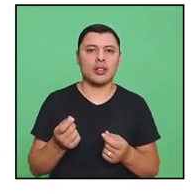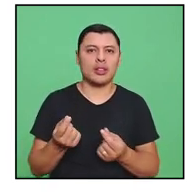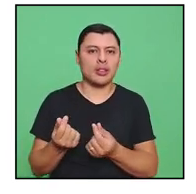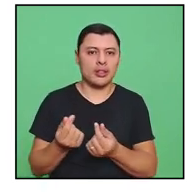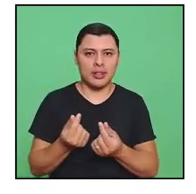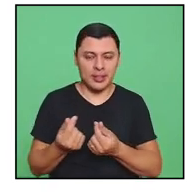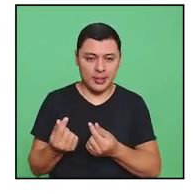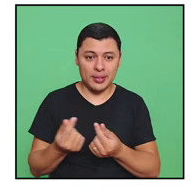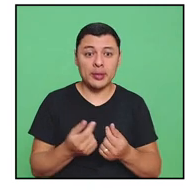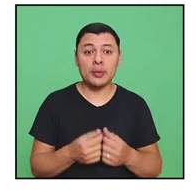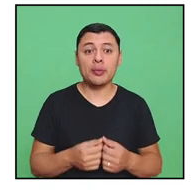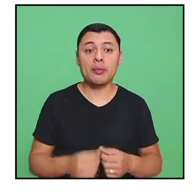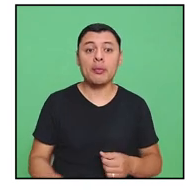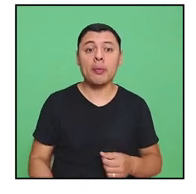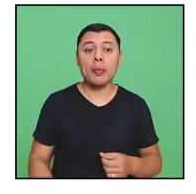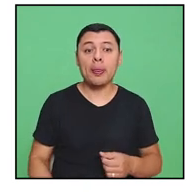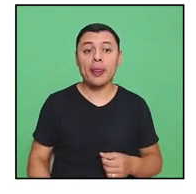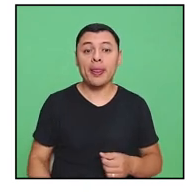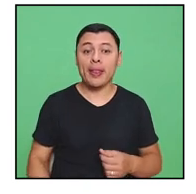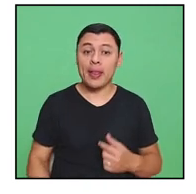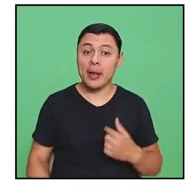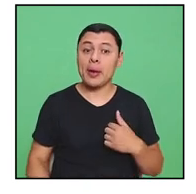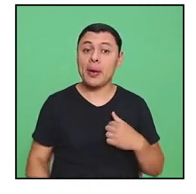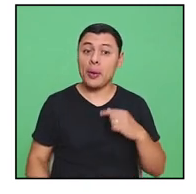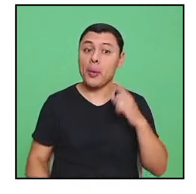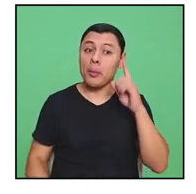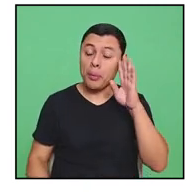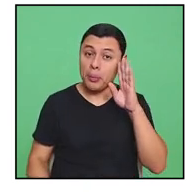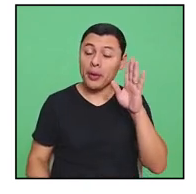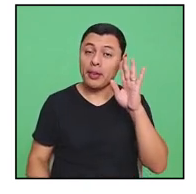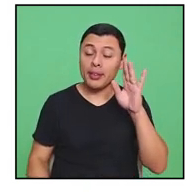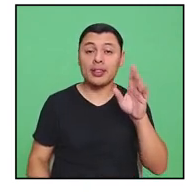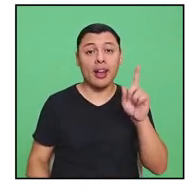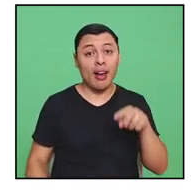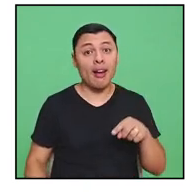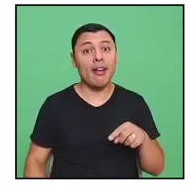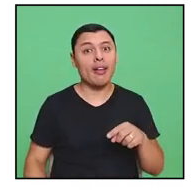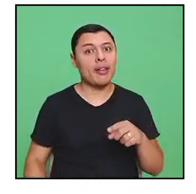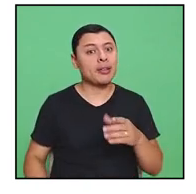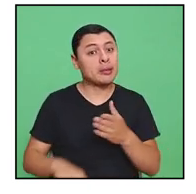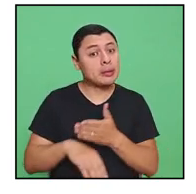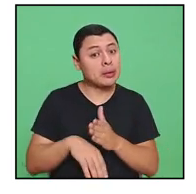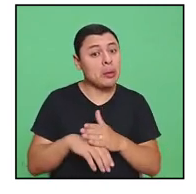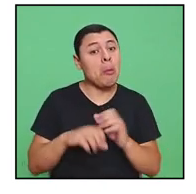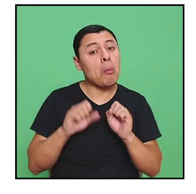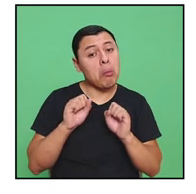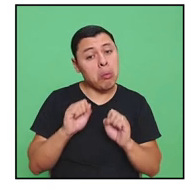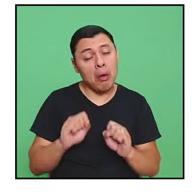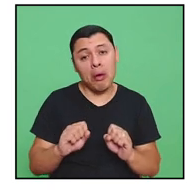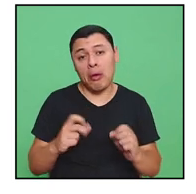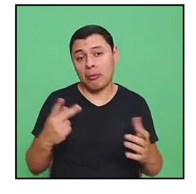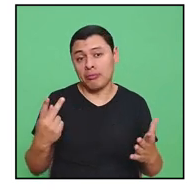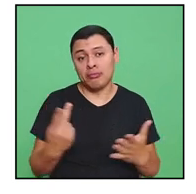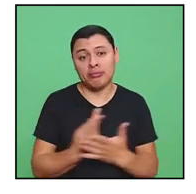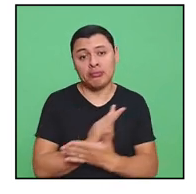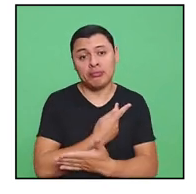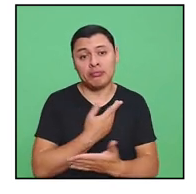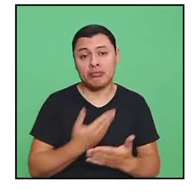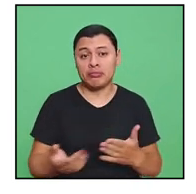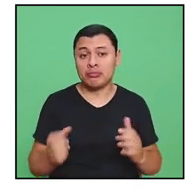Então, eu penso que é um exercício que pode dar errado, e é engraçado estar na